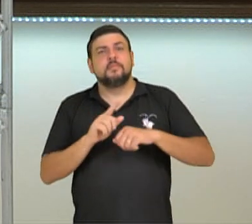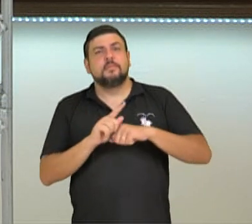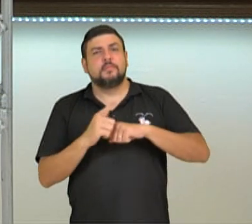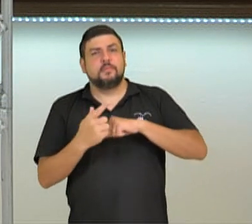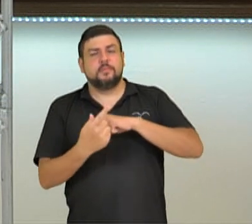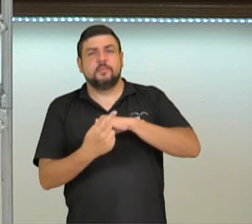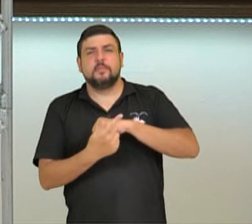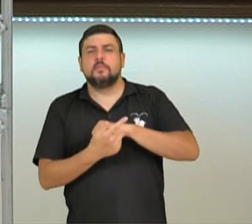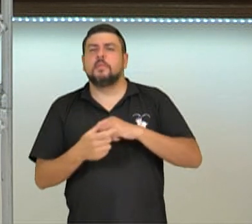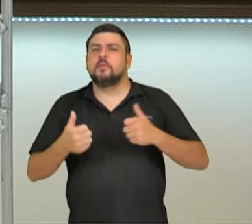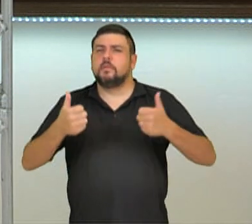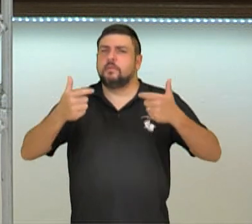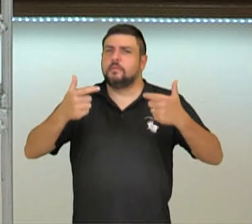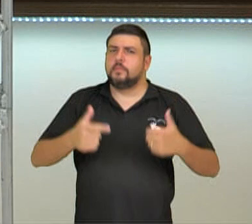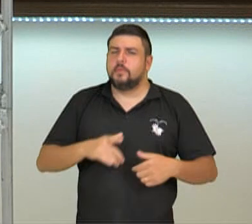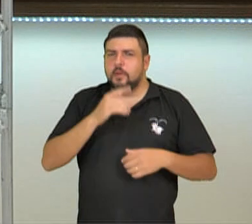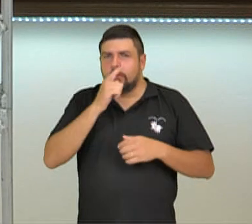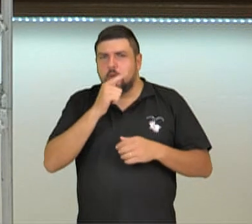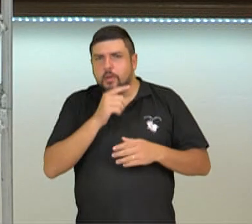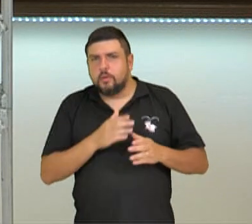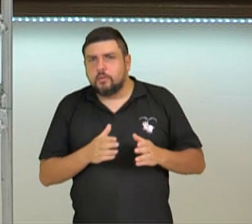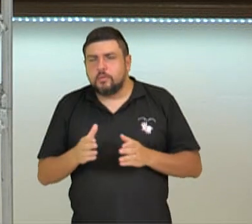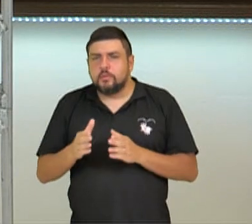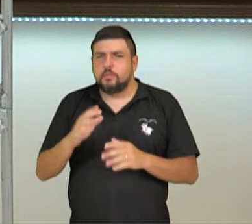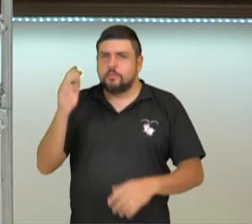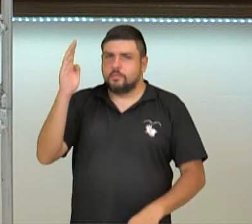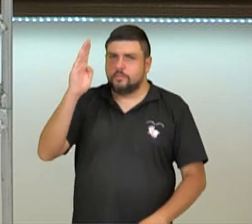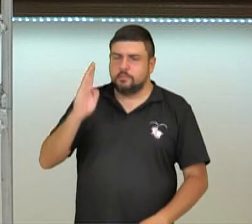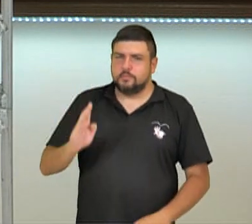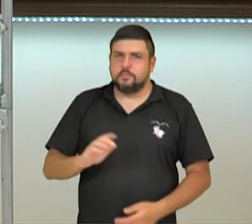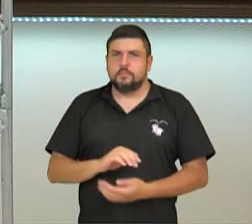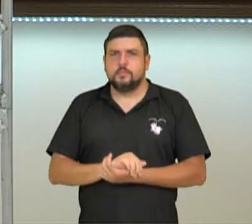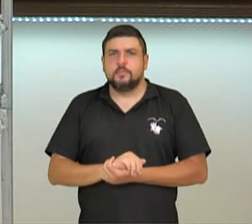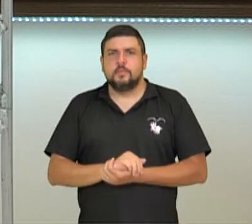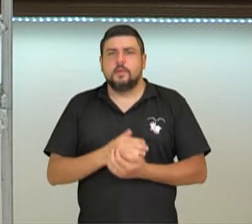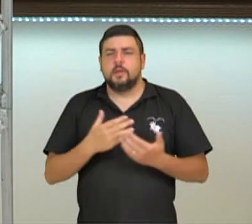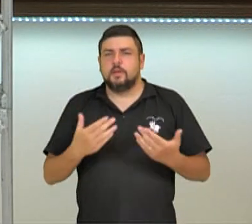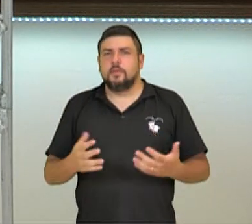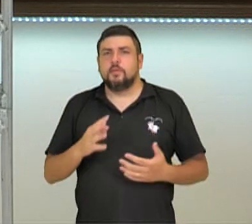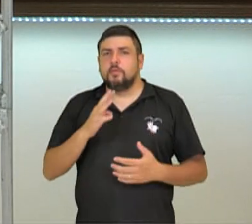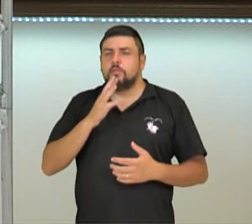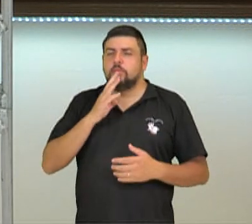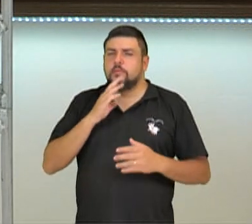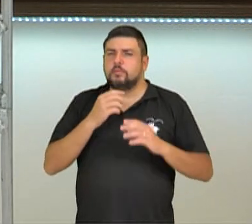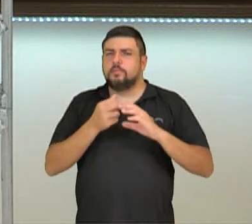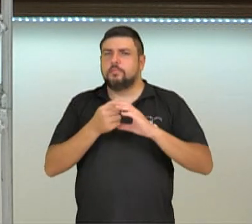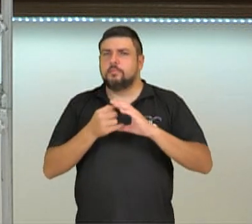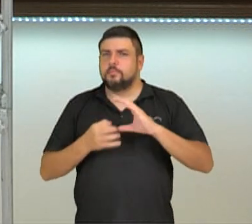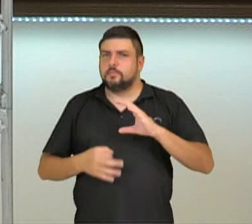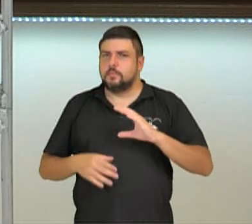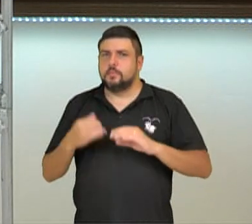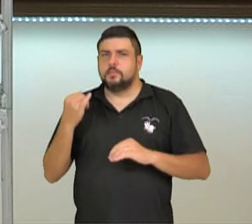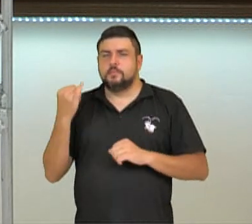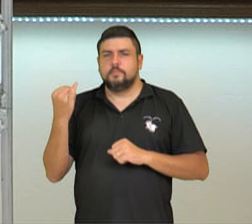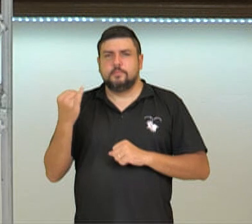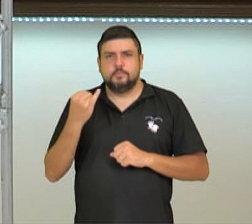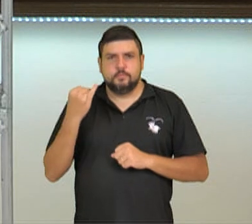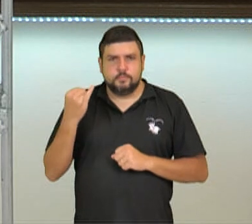vai tratar dos rios brasileiros. Então, vamos conhecer características